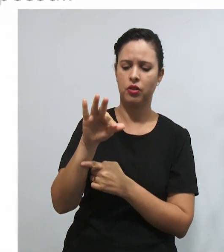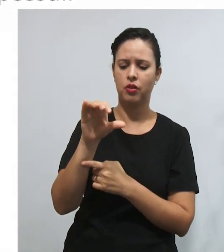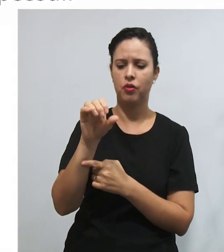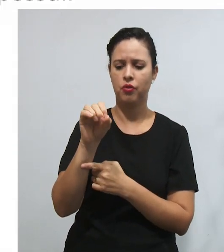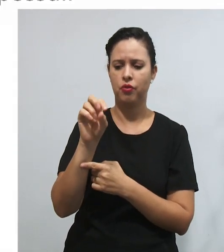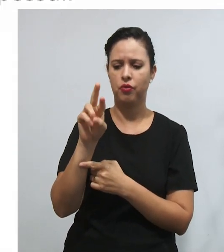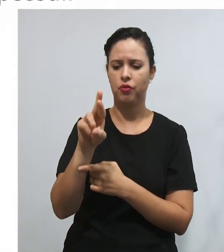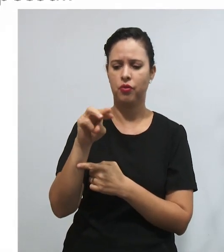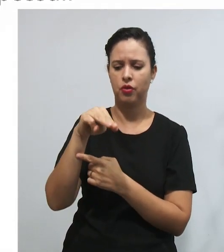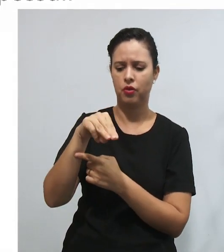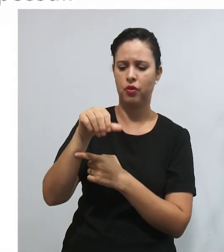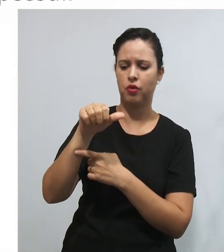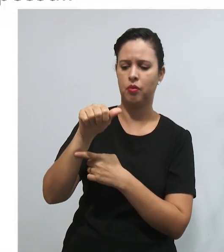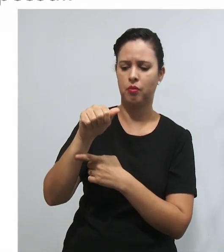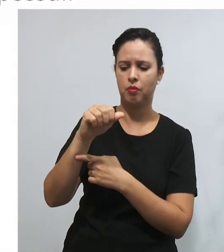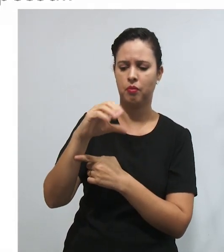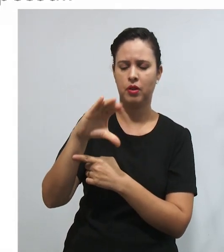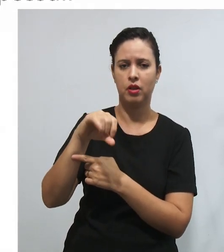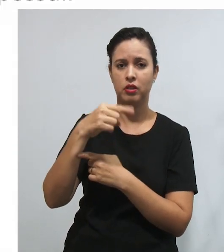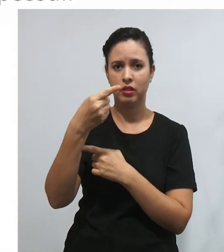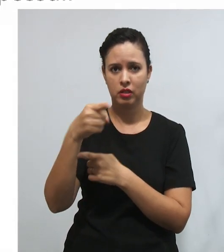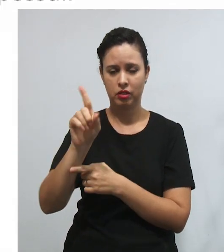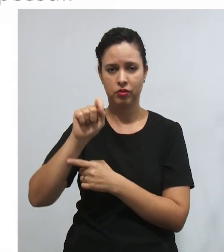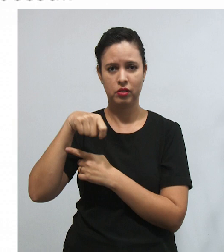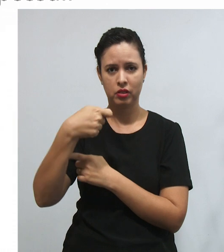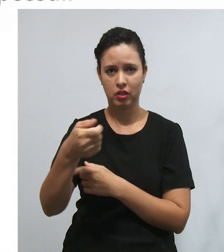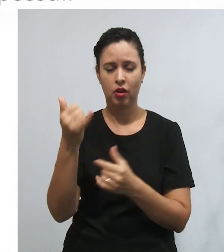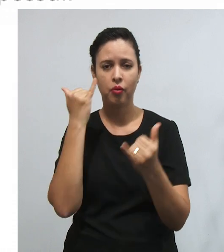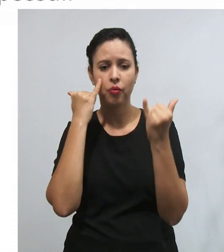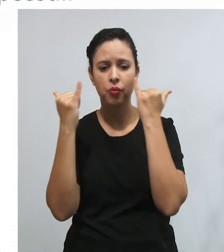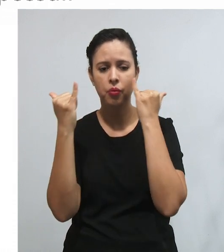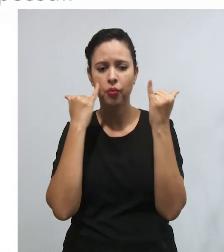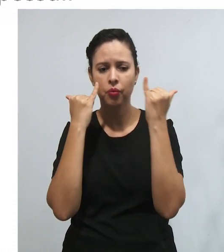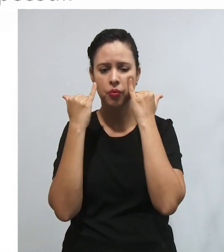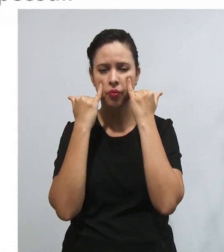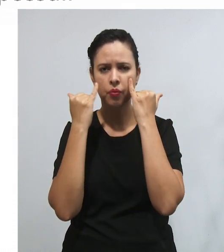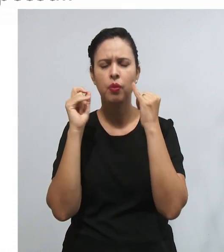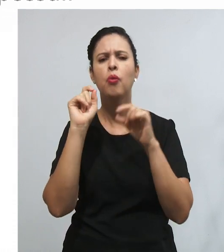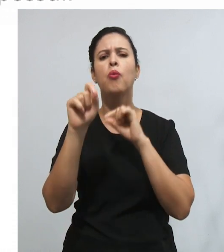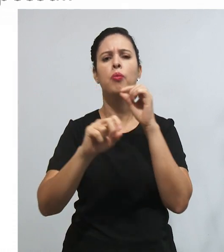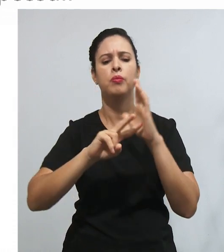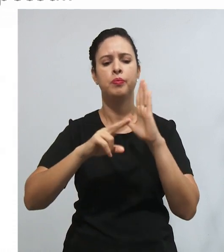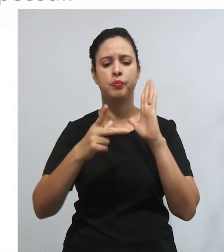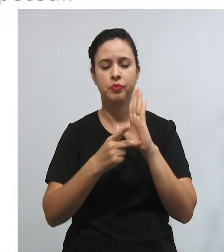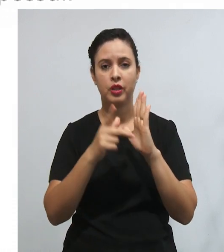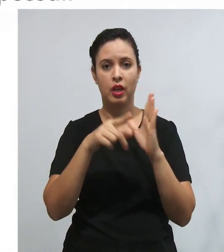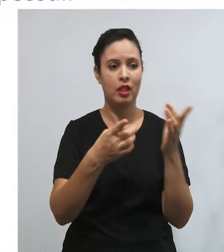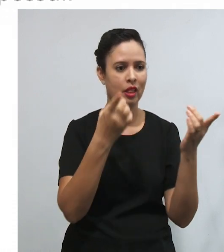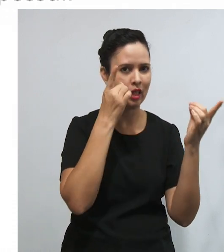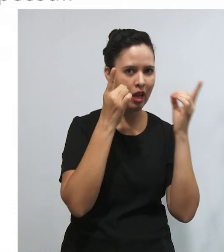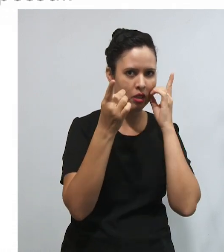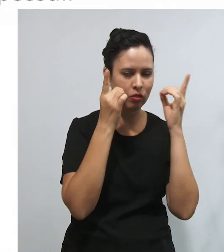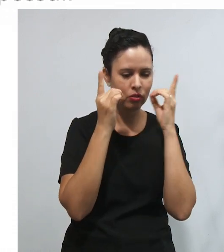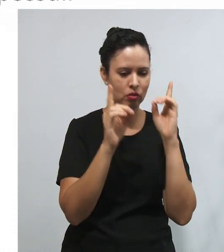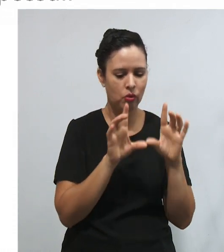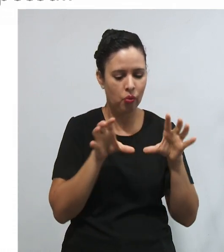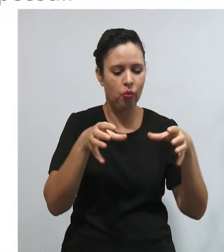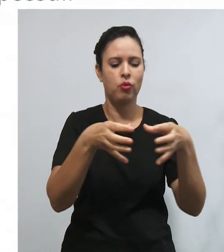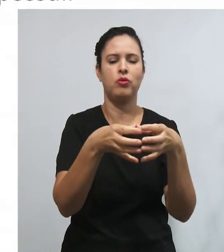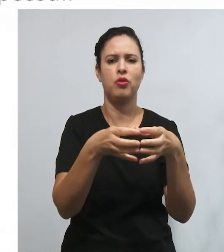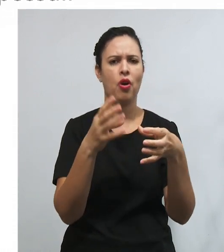A informação ela se caracteriza como sendo o quê? Um conjunto de dados organizados. Acho que esse aqui é o principal